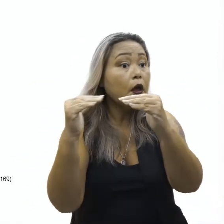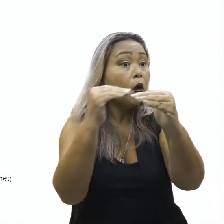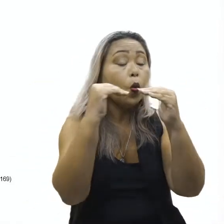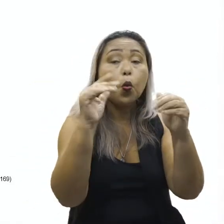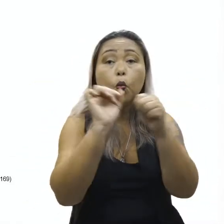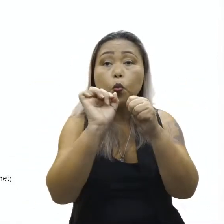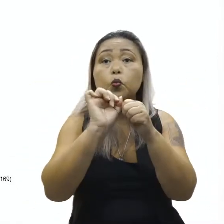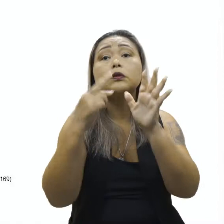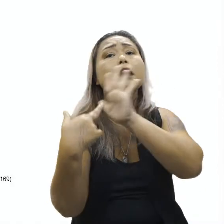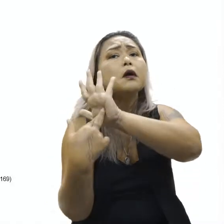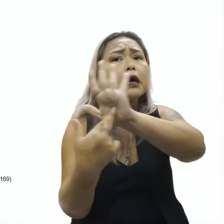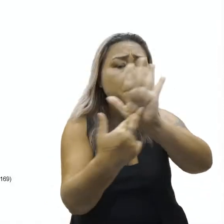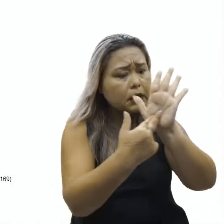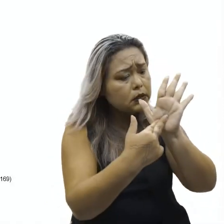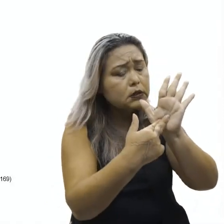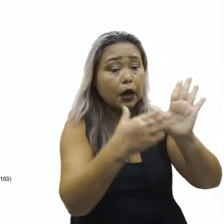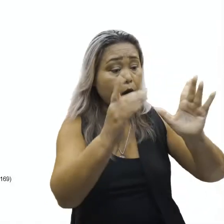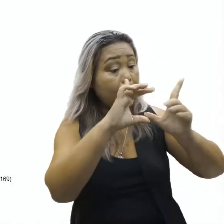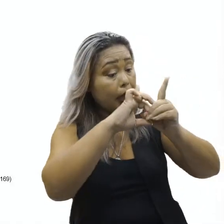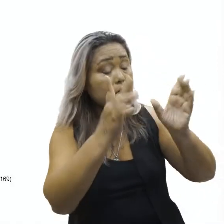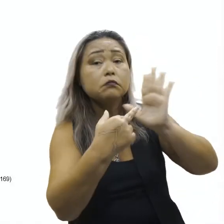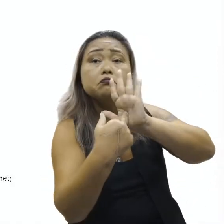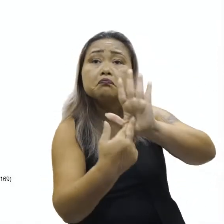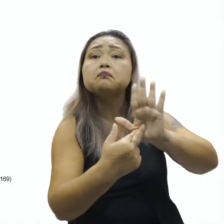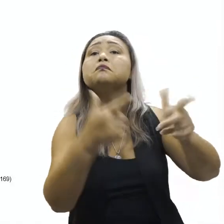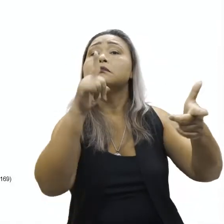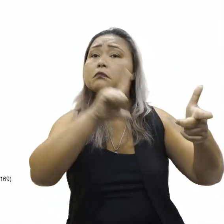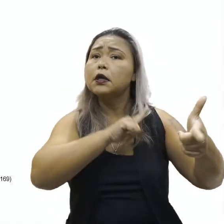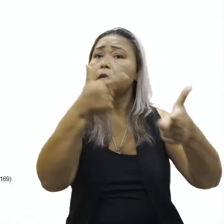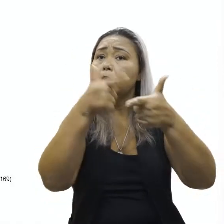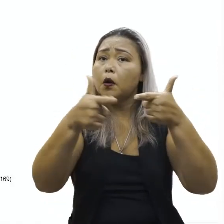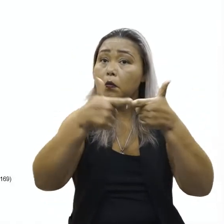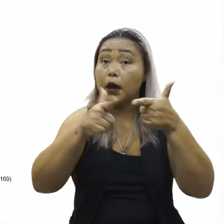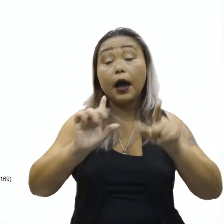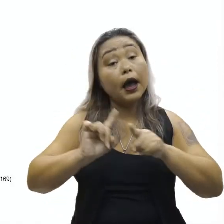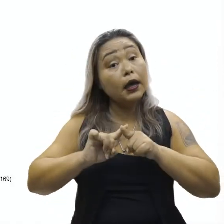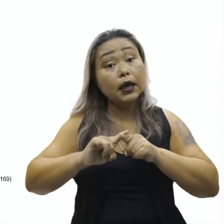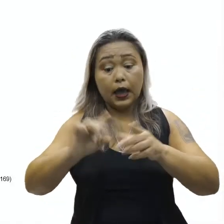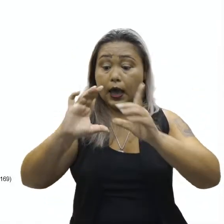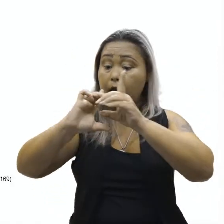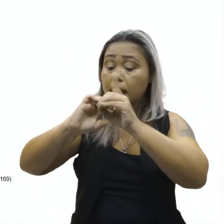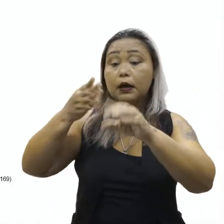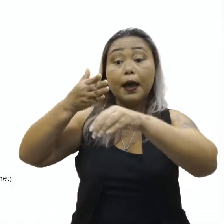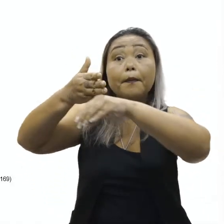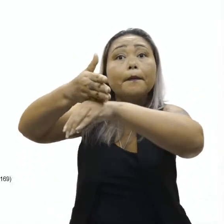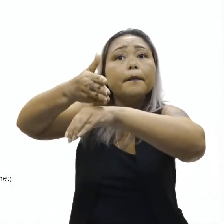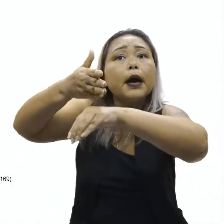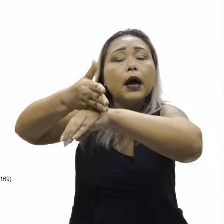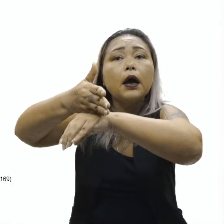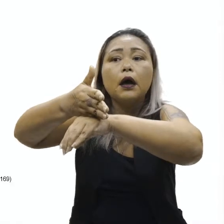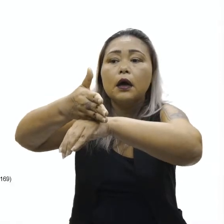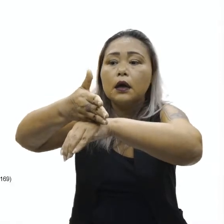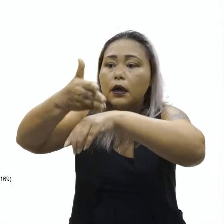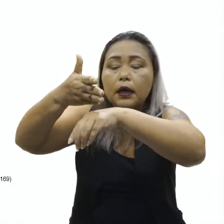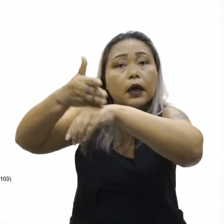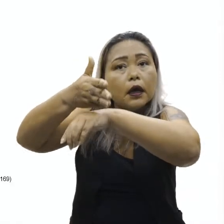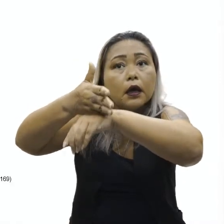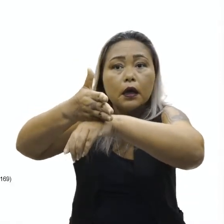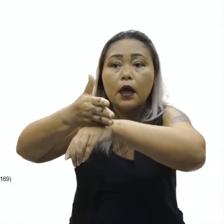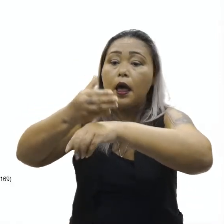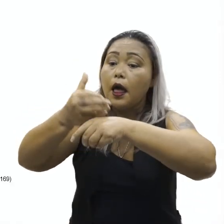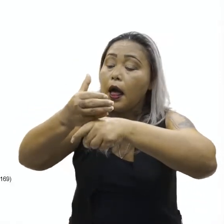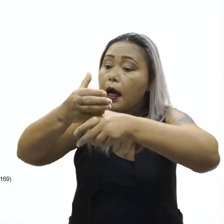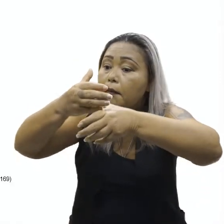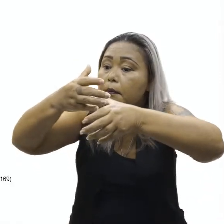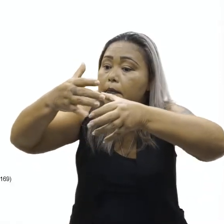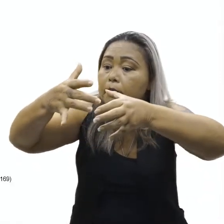seus problemas, né? E a democracia participativa, ela busca ampliar a participação